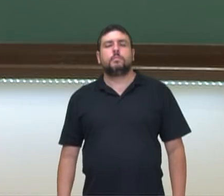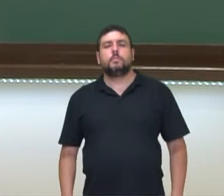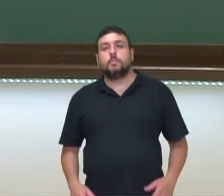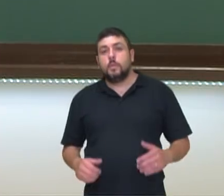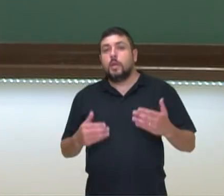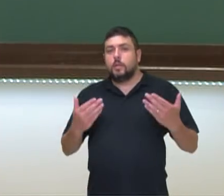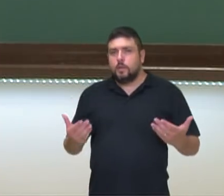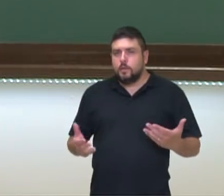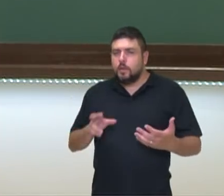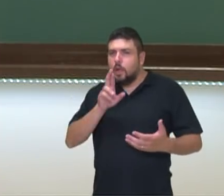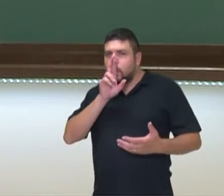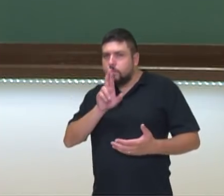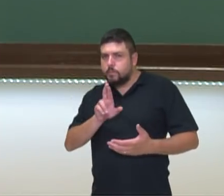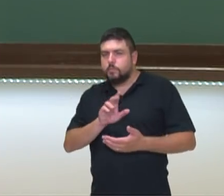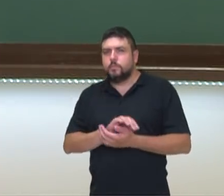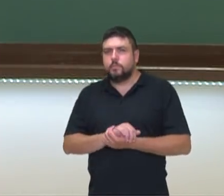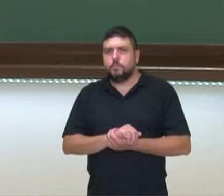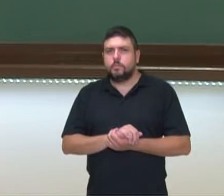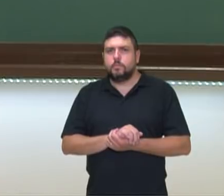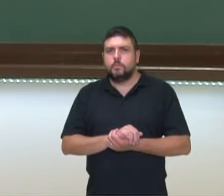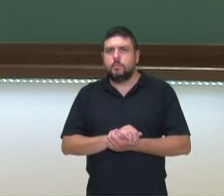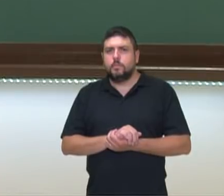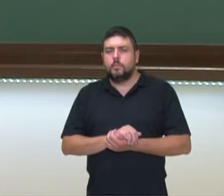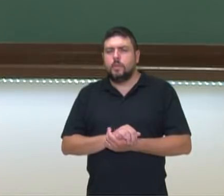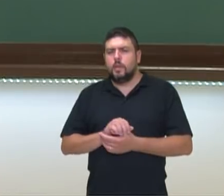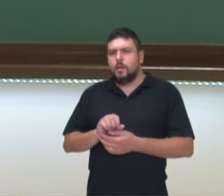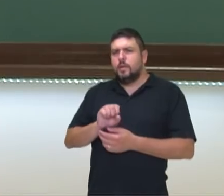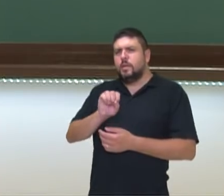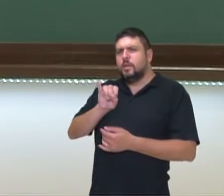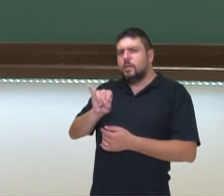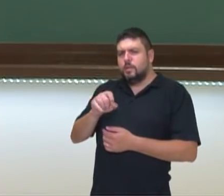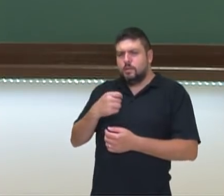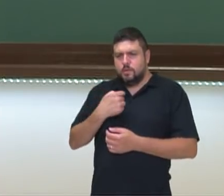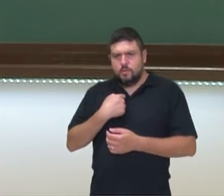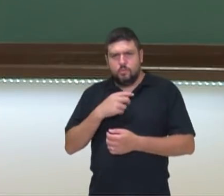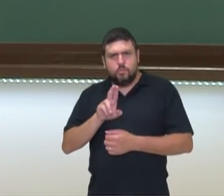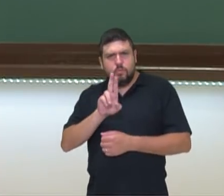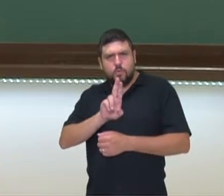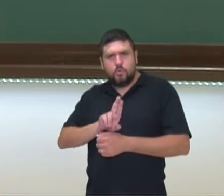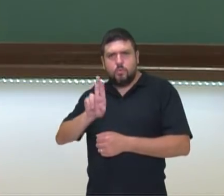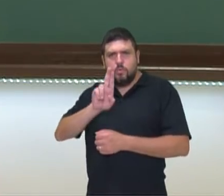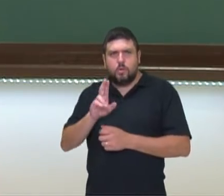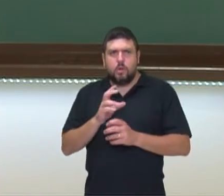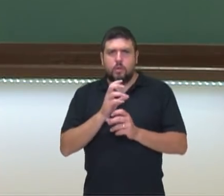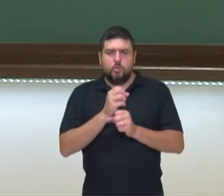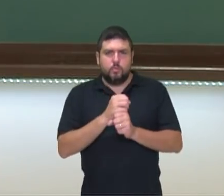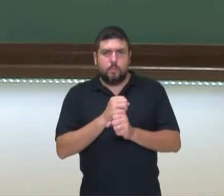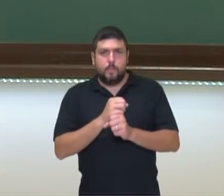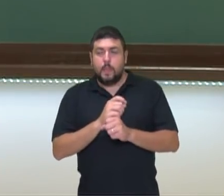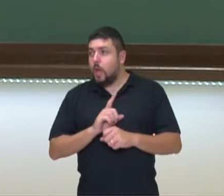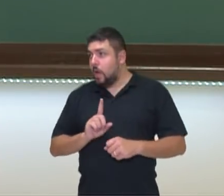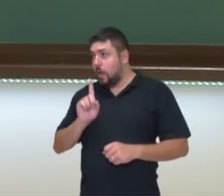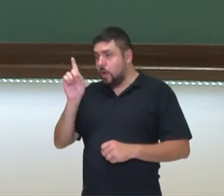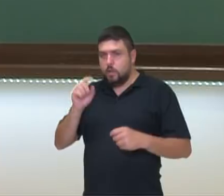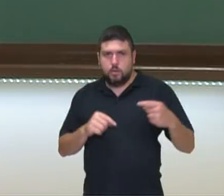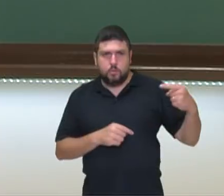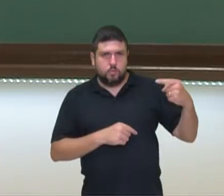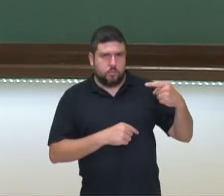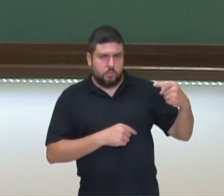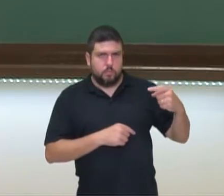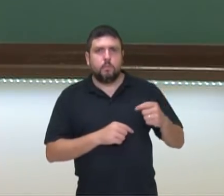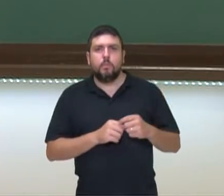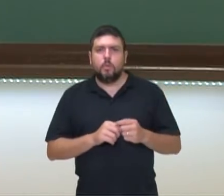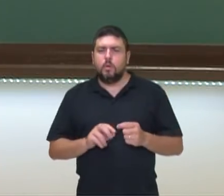E aí, pessoal, resolveram? Será que se eu usar uma soma, porque eu tenho aqui uma subtração, será que eu usar uma